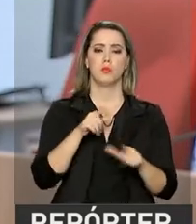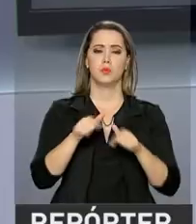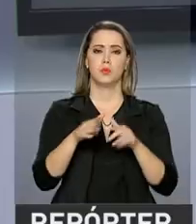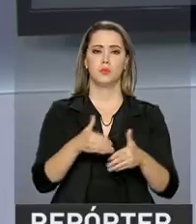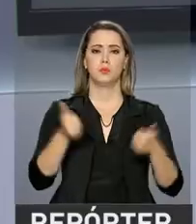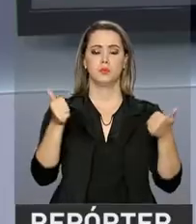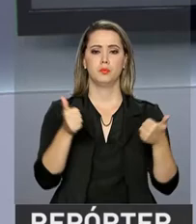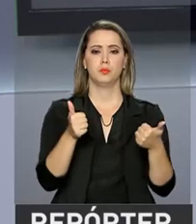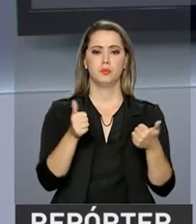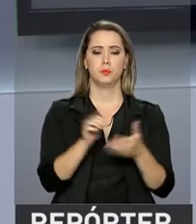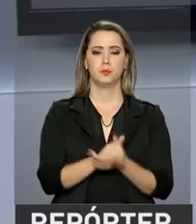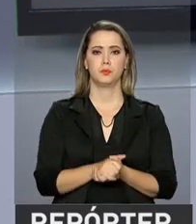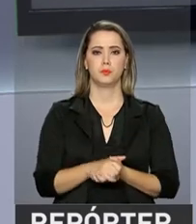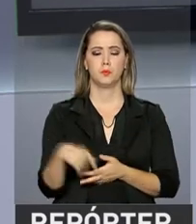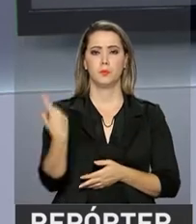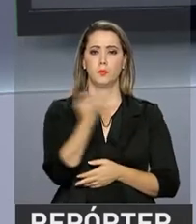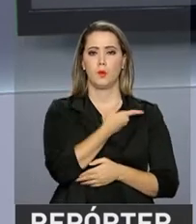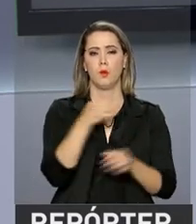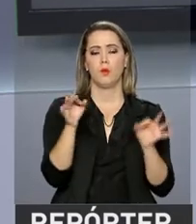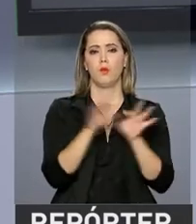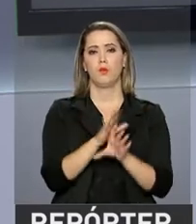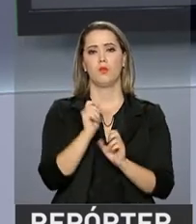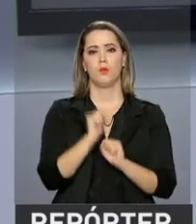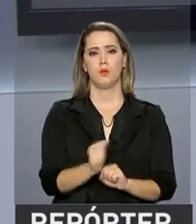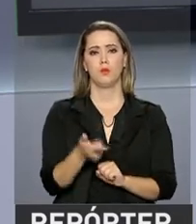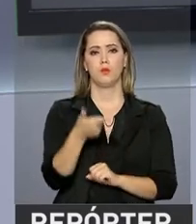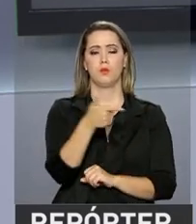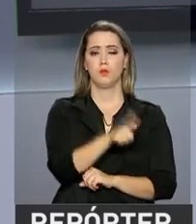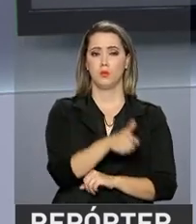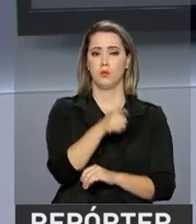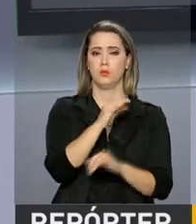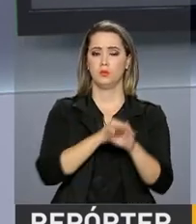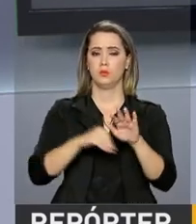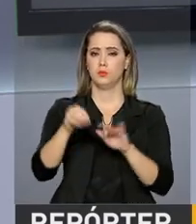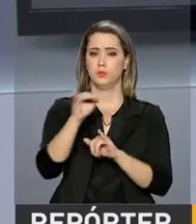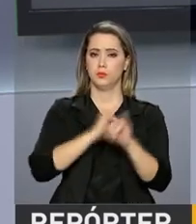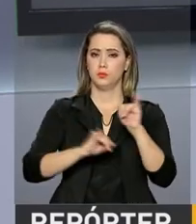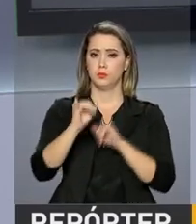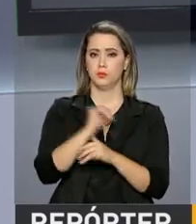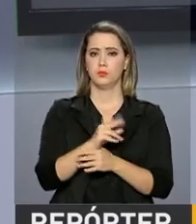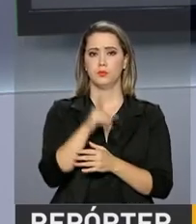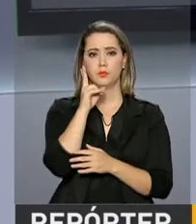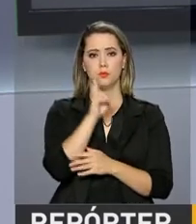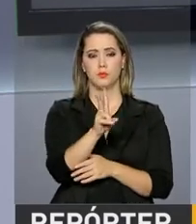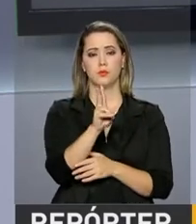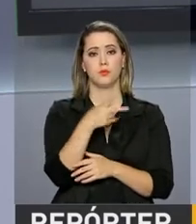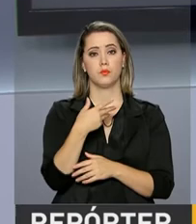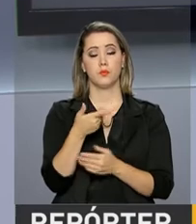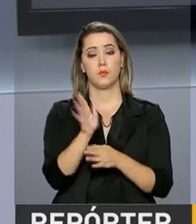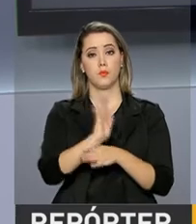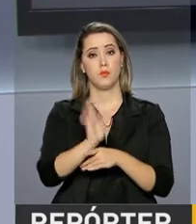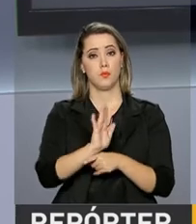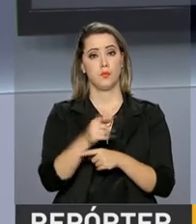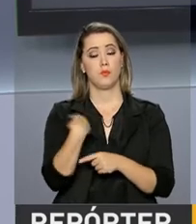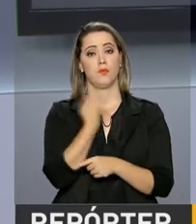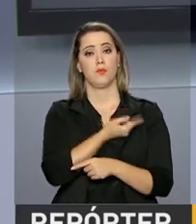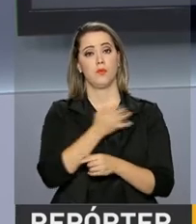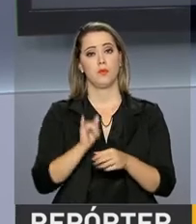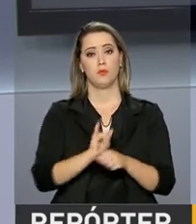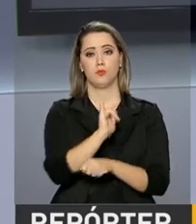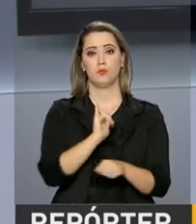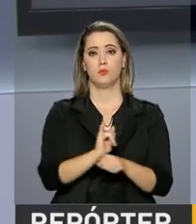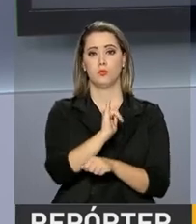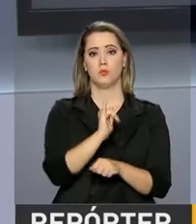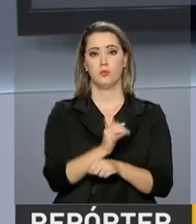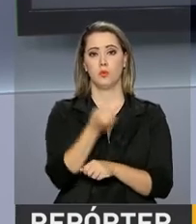melhor nós ficamos por aqui podemos voltar a qualquer momento com outras informações reveja as matérias em nosso canal